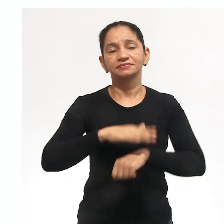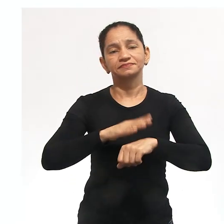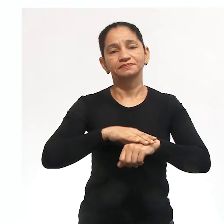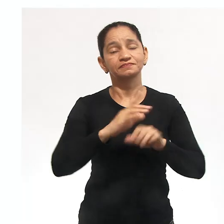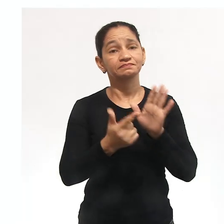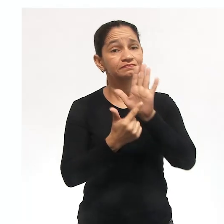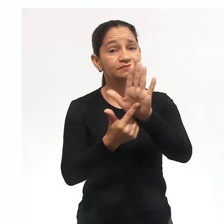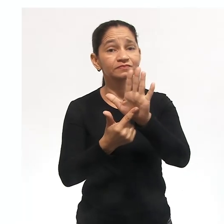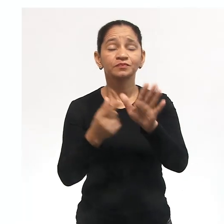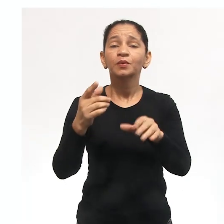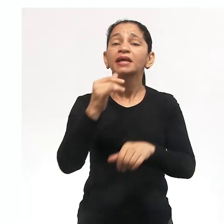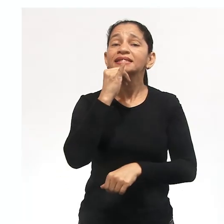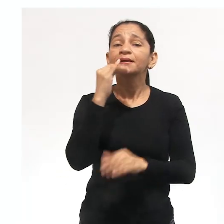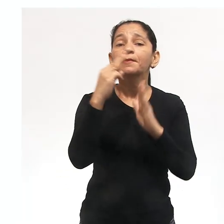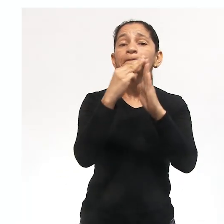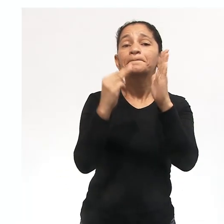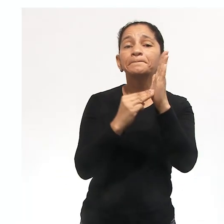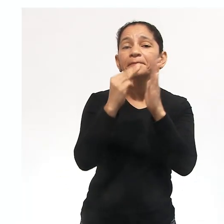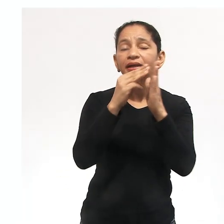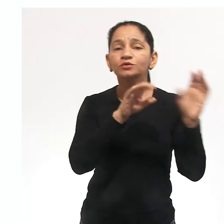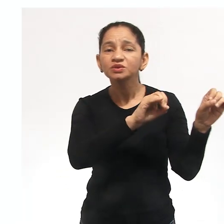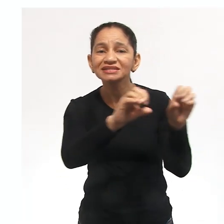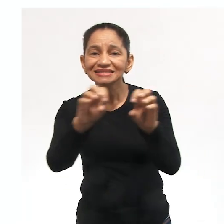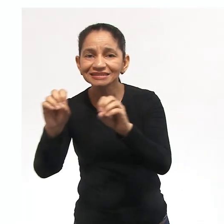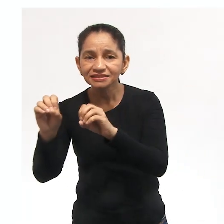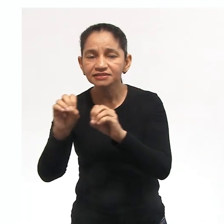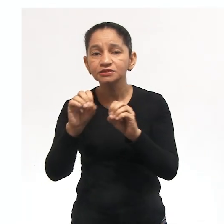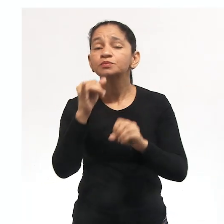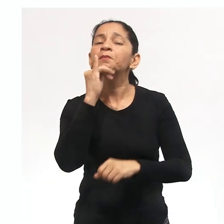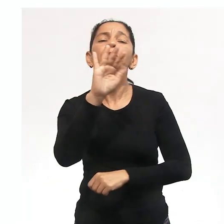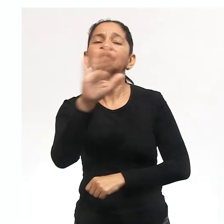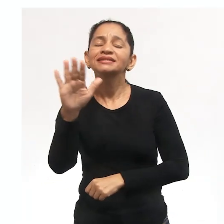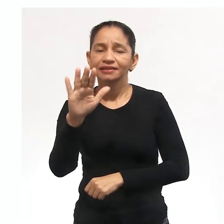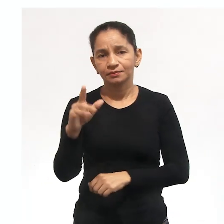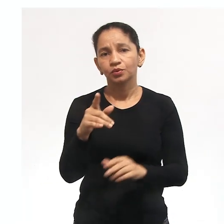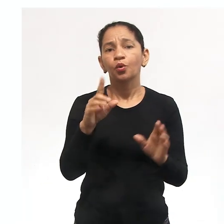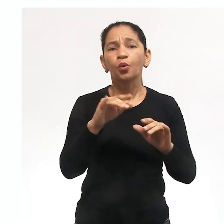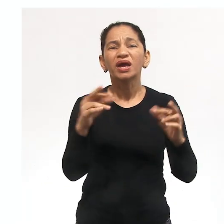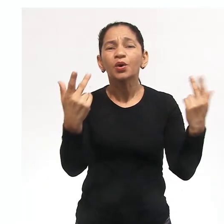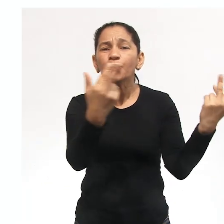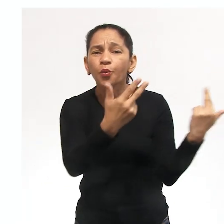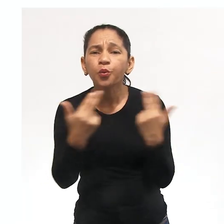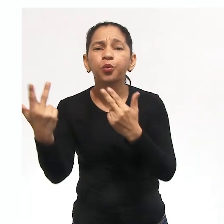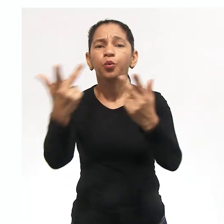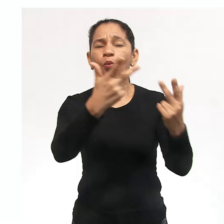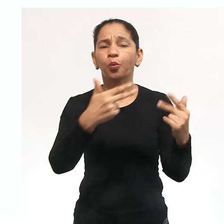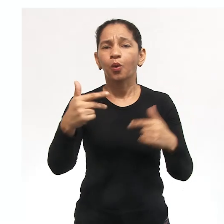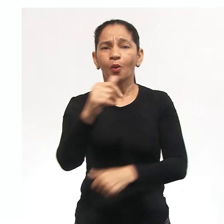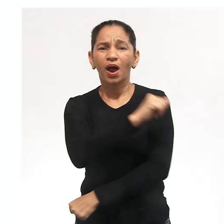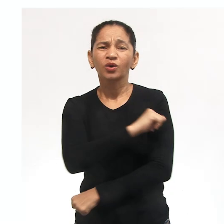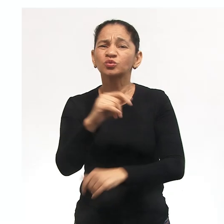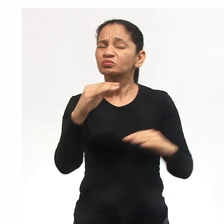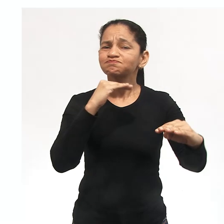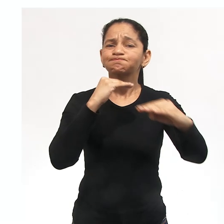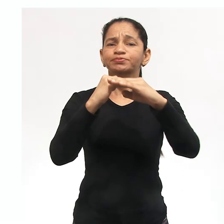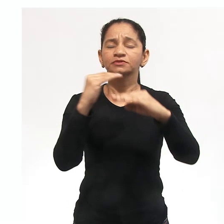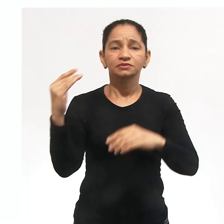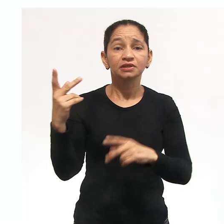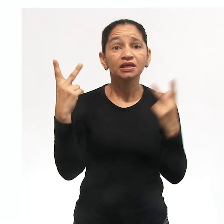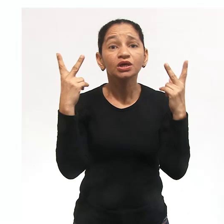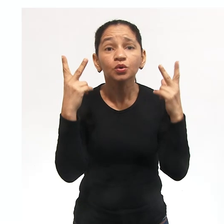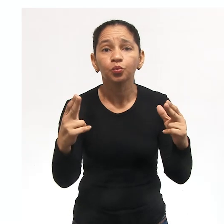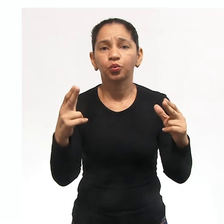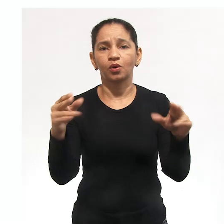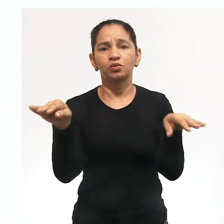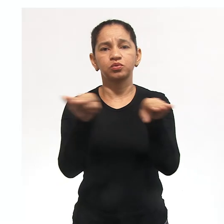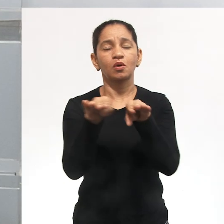buscar por método de ensino que funcione para todos os tipos de estudantes. Ora, vamos